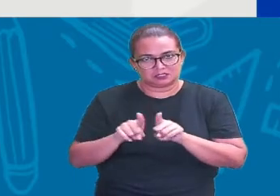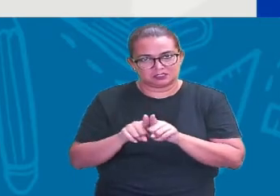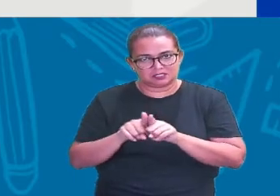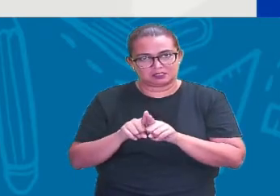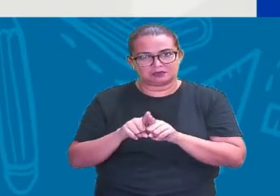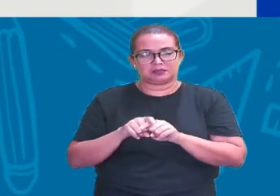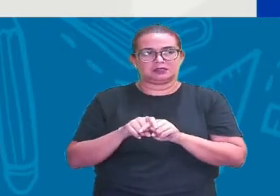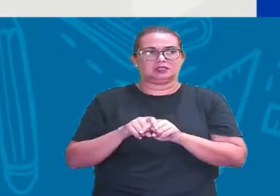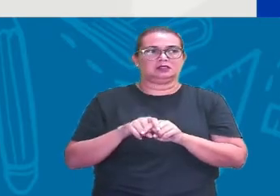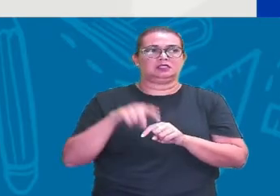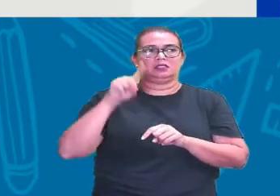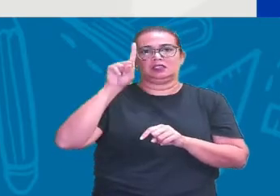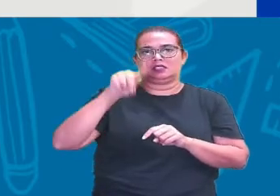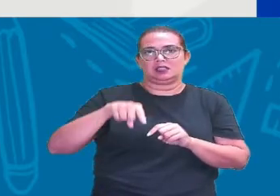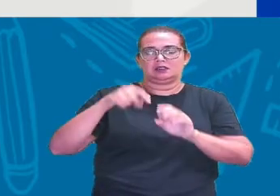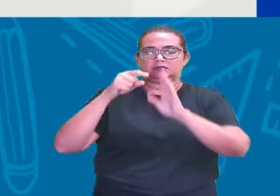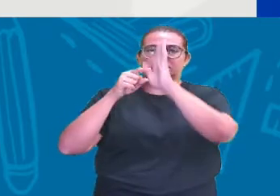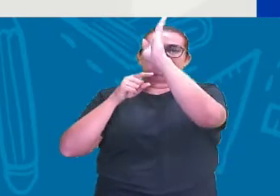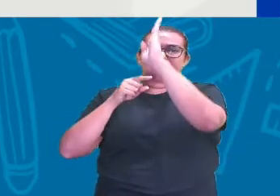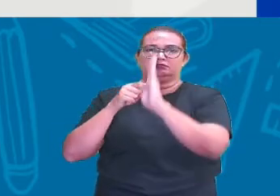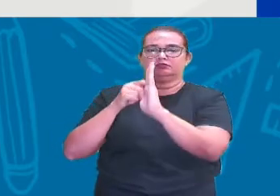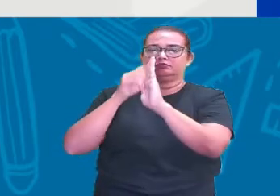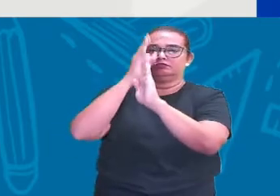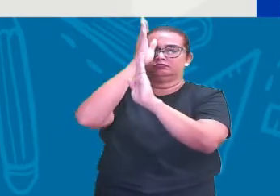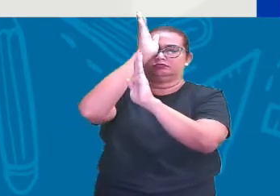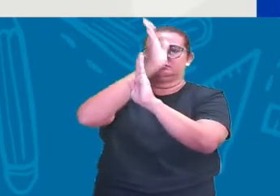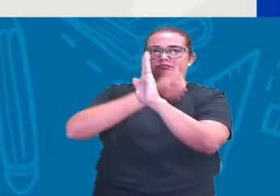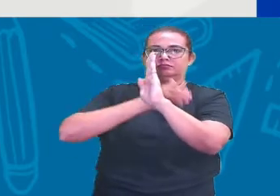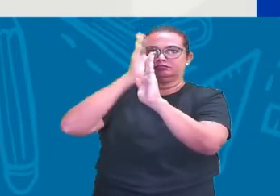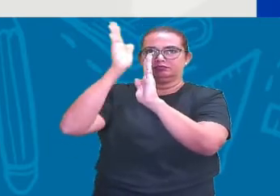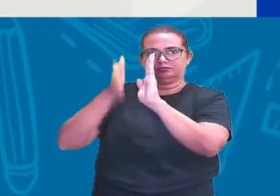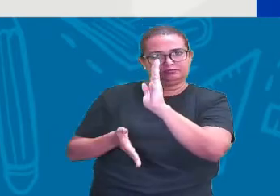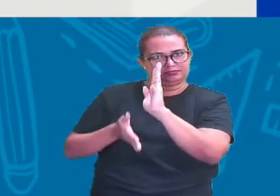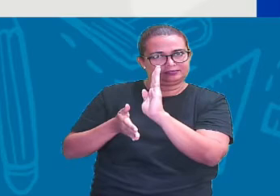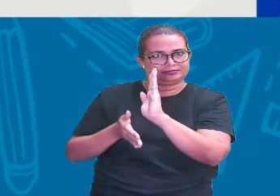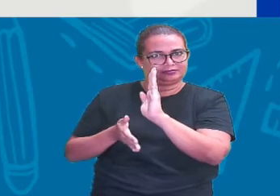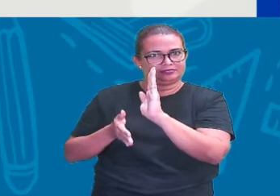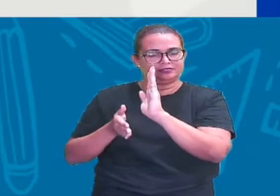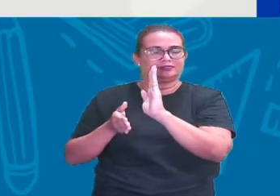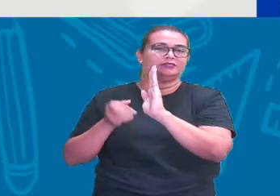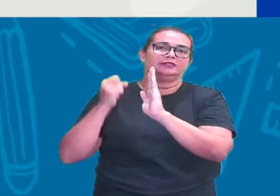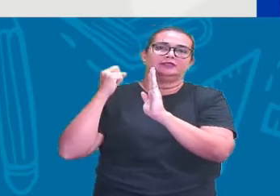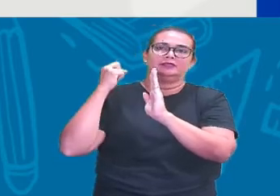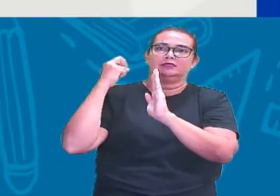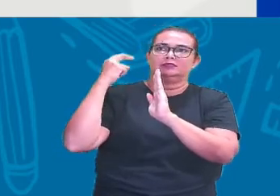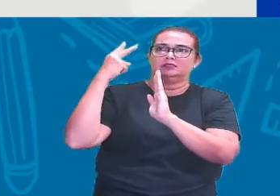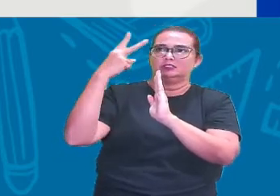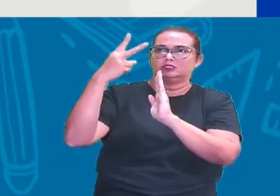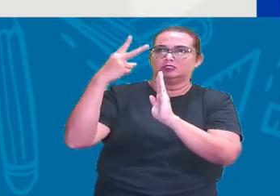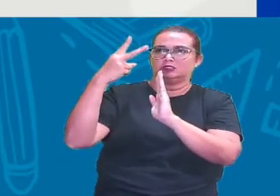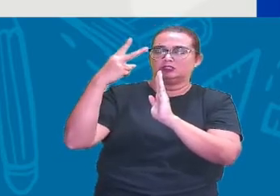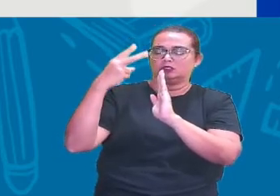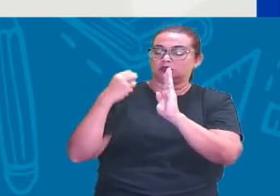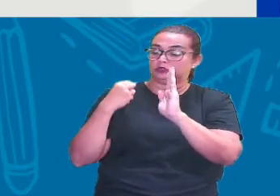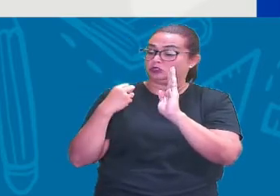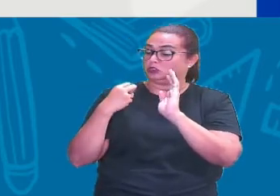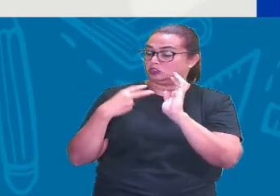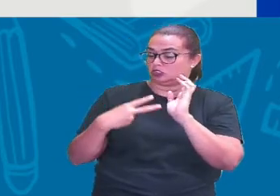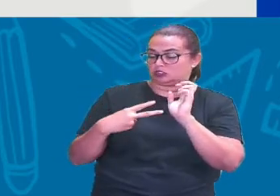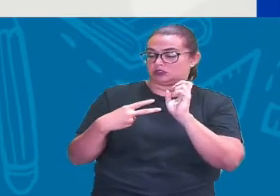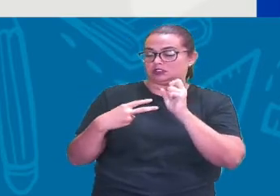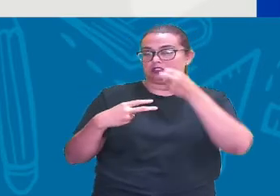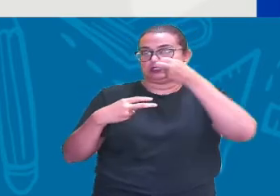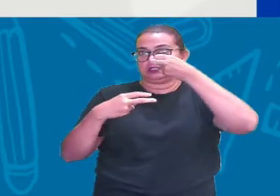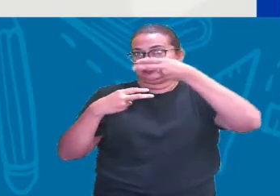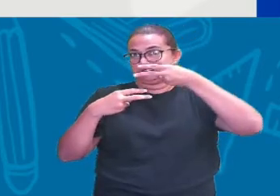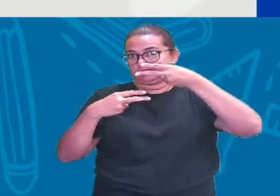Então, essa é a forma fatorada de 180. 2 elevado a 2 vezes